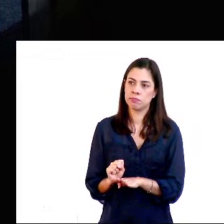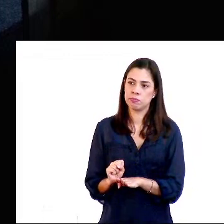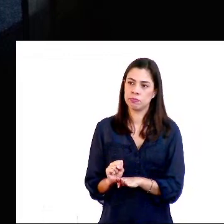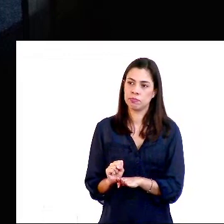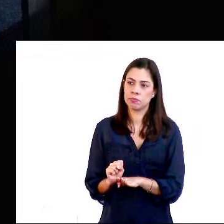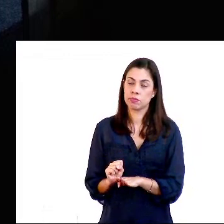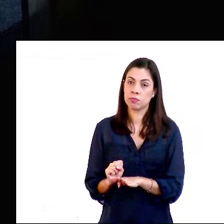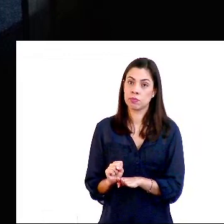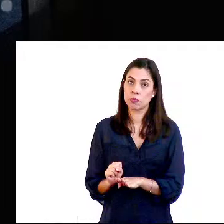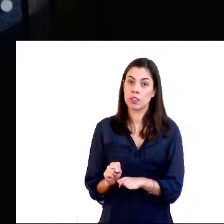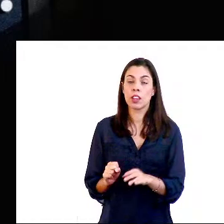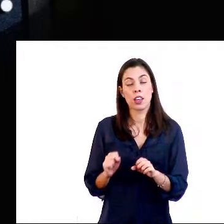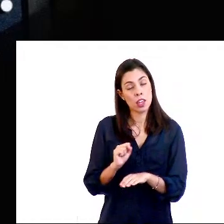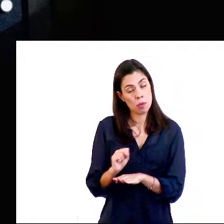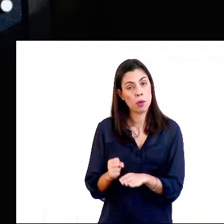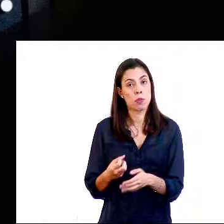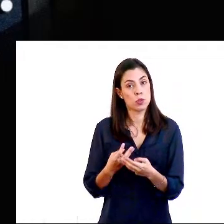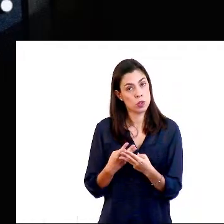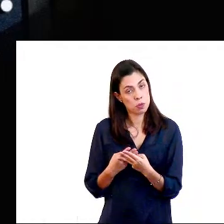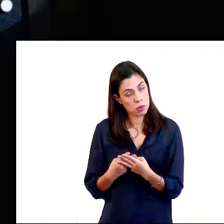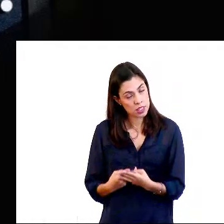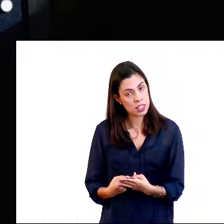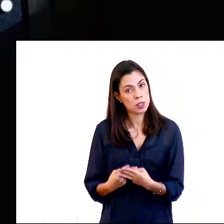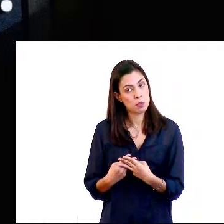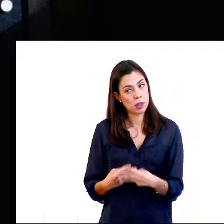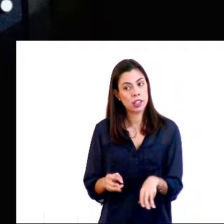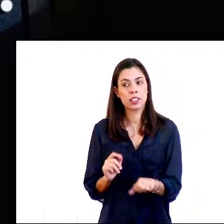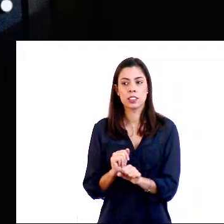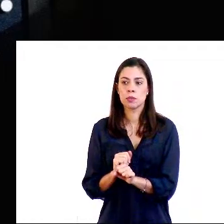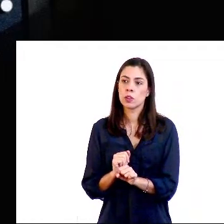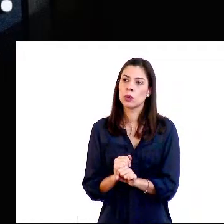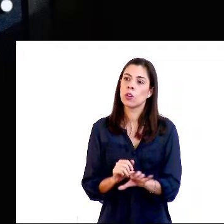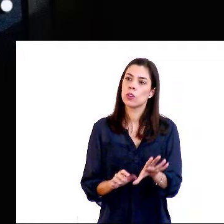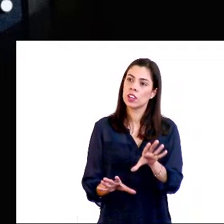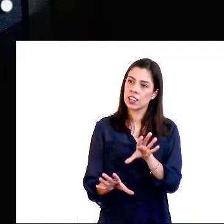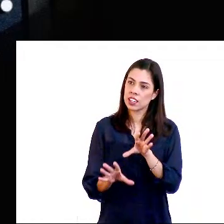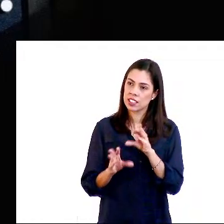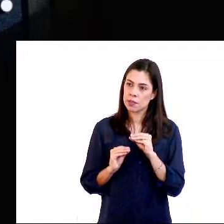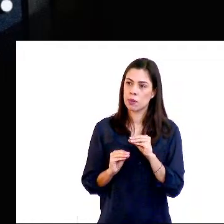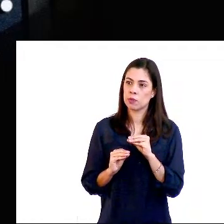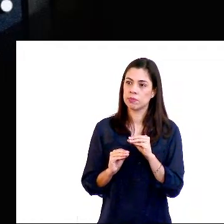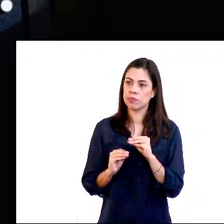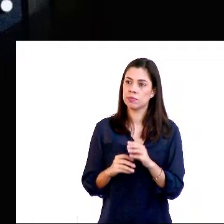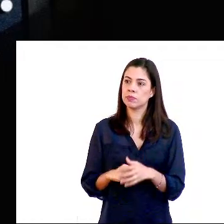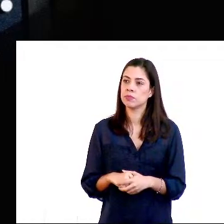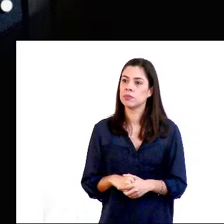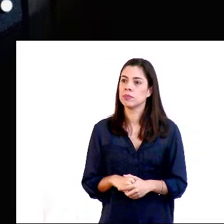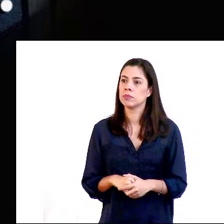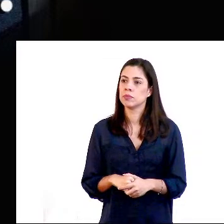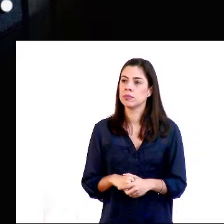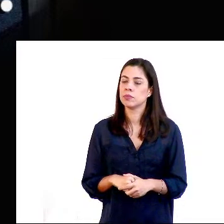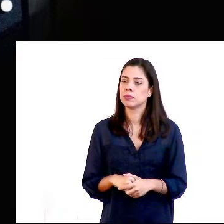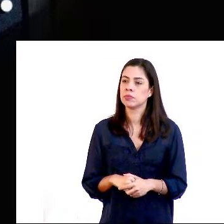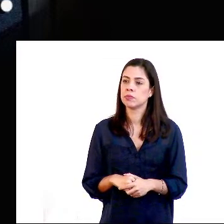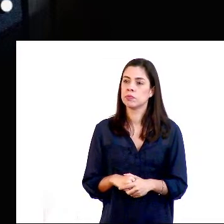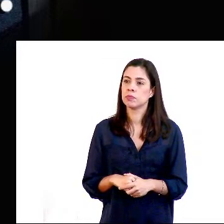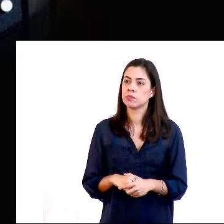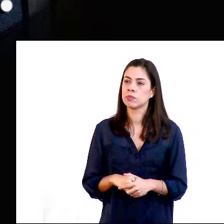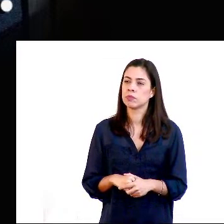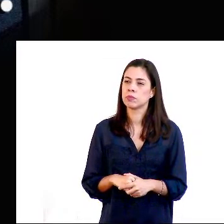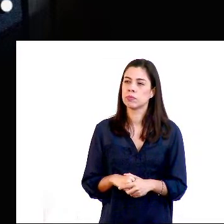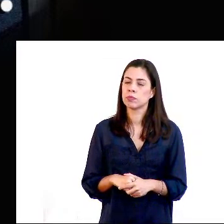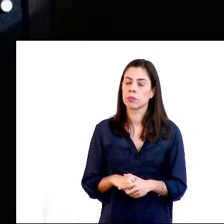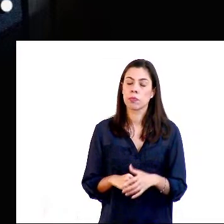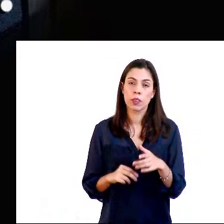a promessa. Pois os homens juram pelo que lhes é superior, e o juramento, servindo de